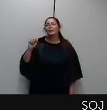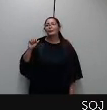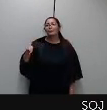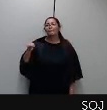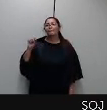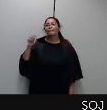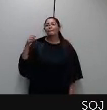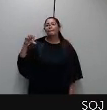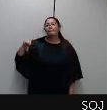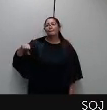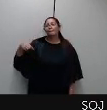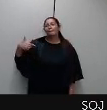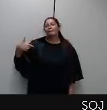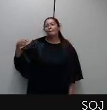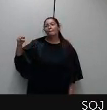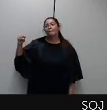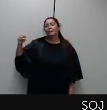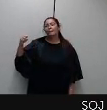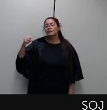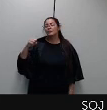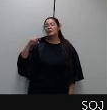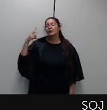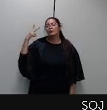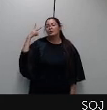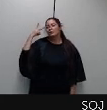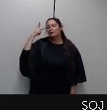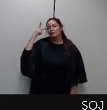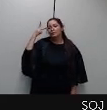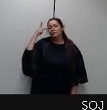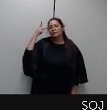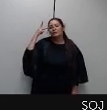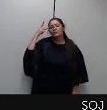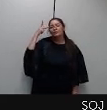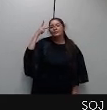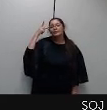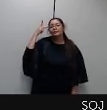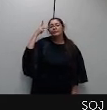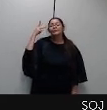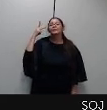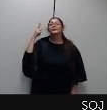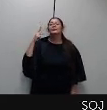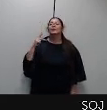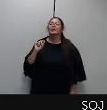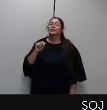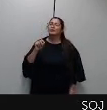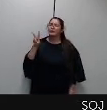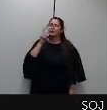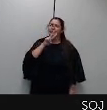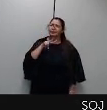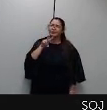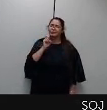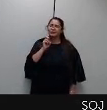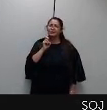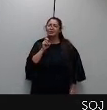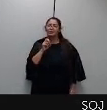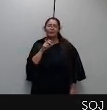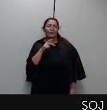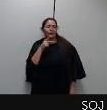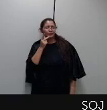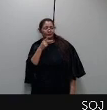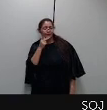como destaque é meu está com leão e eu vou no caso a observar aqui qual foi o comentário que eu fiz no sistema